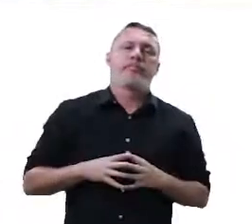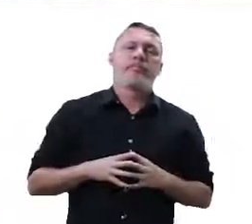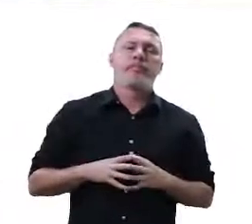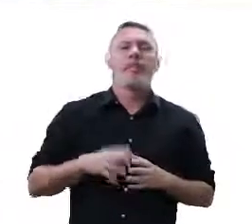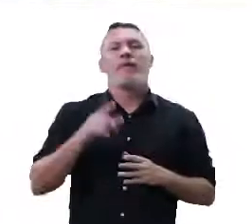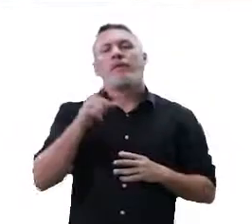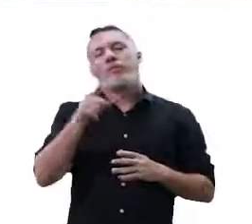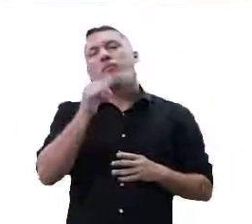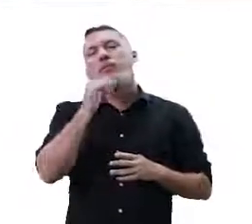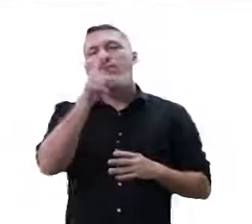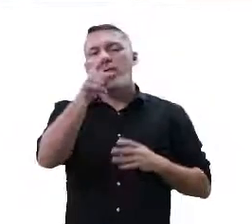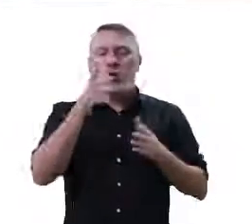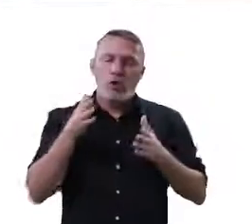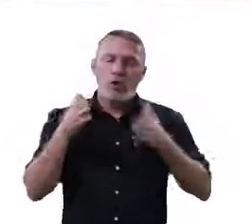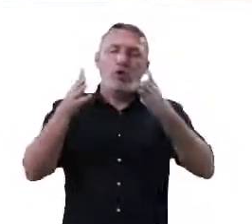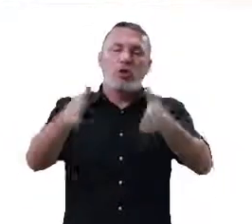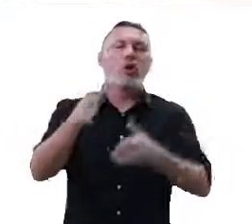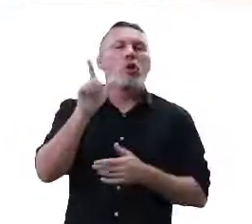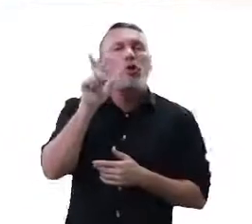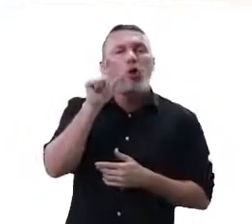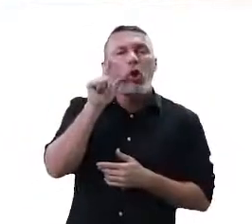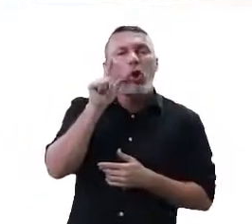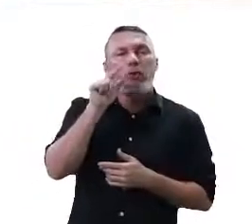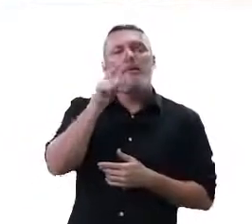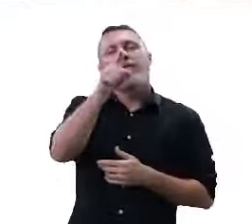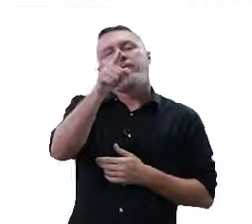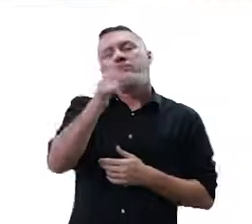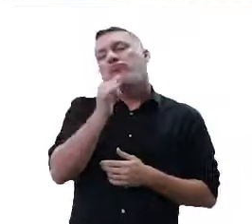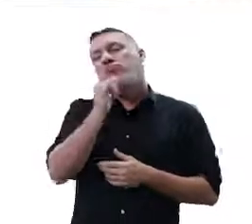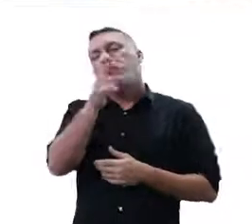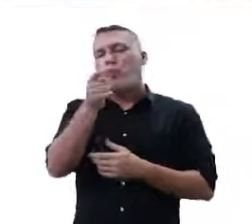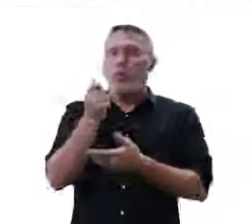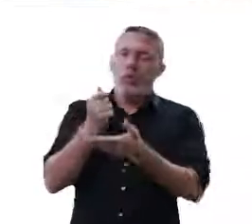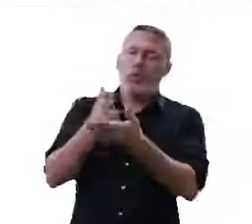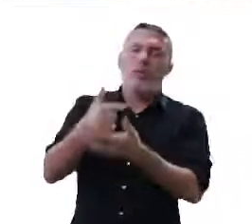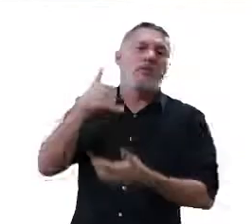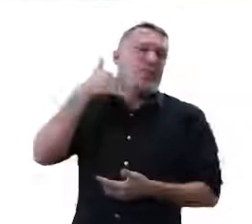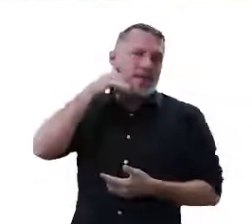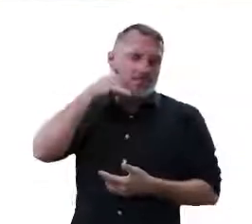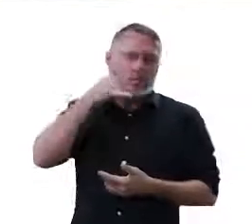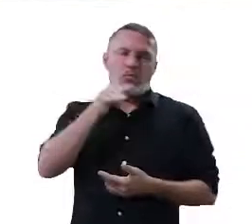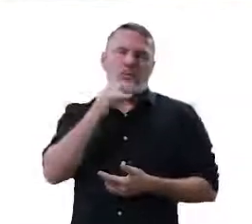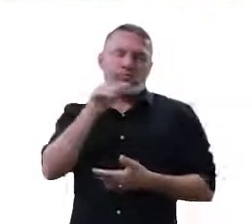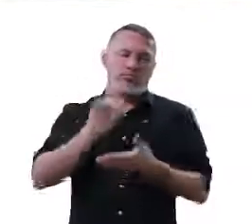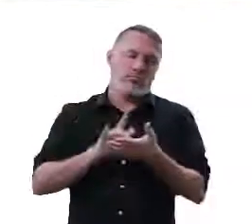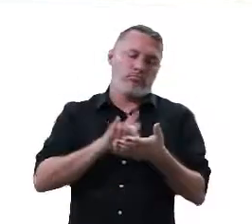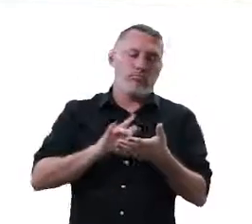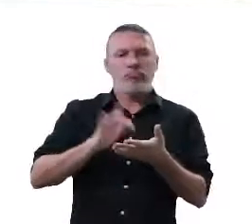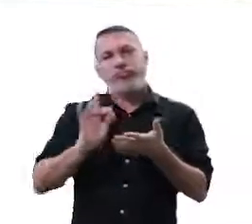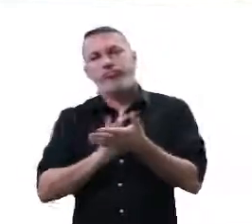gente. Você chega numa loja e vai comprar, suponhamos, um telefone celular, né? Tem lá